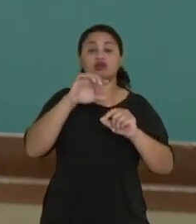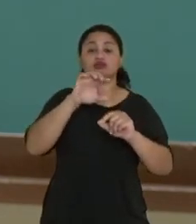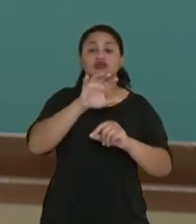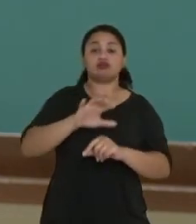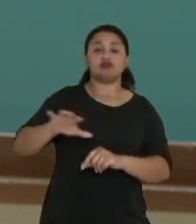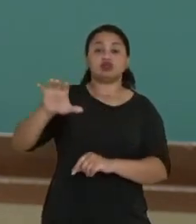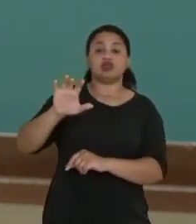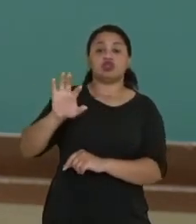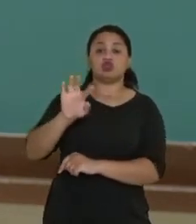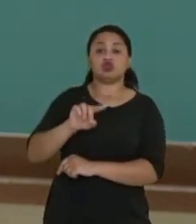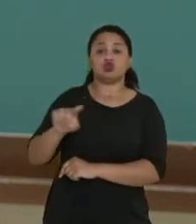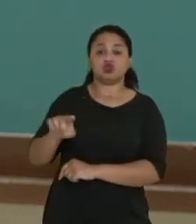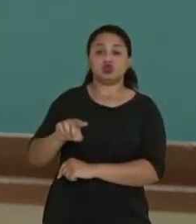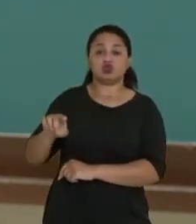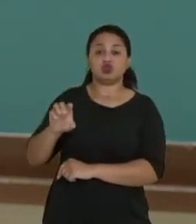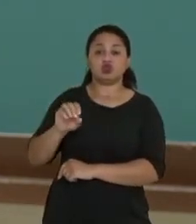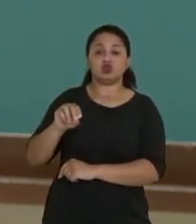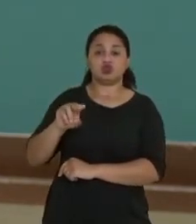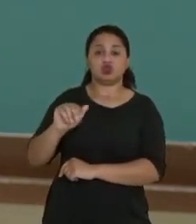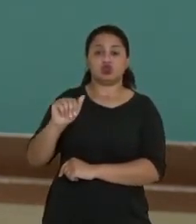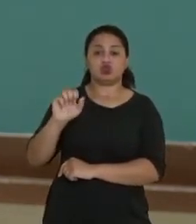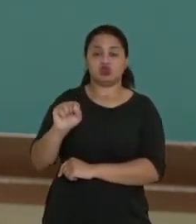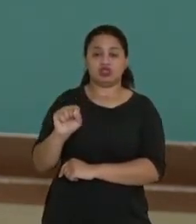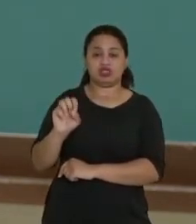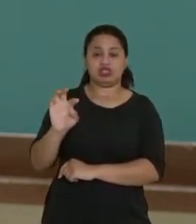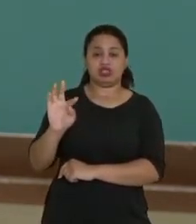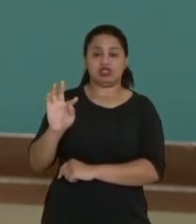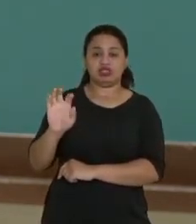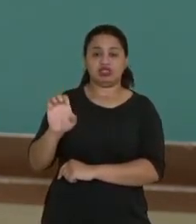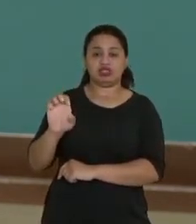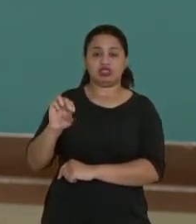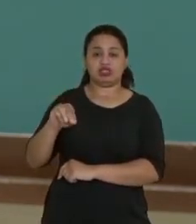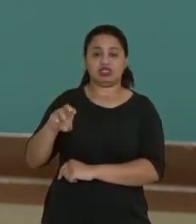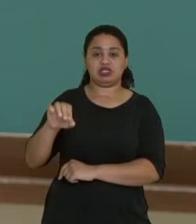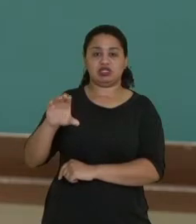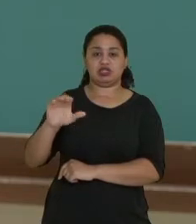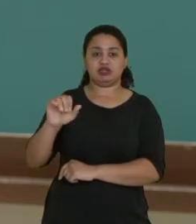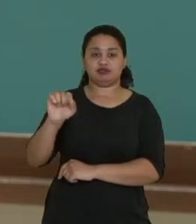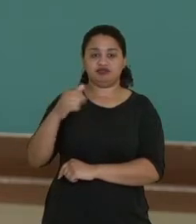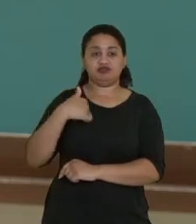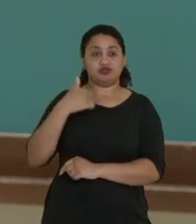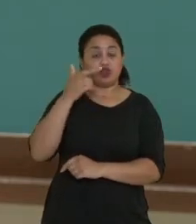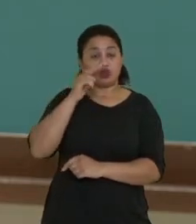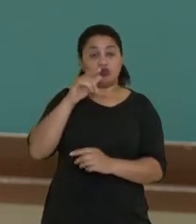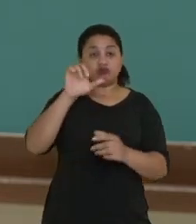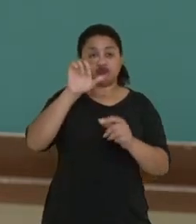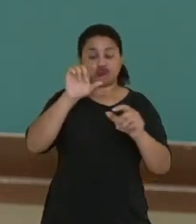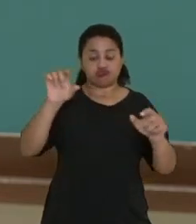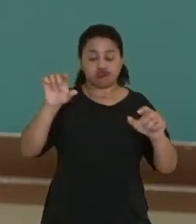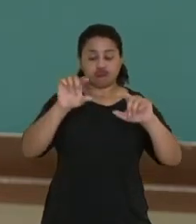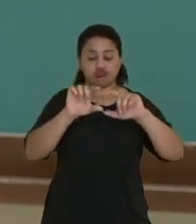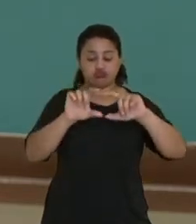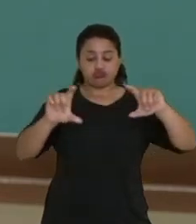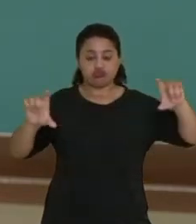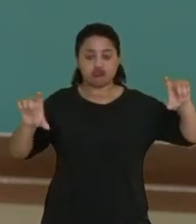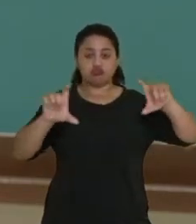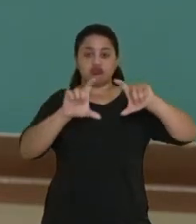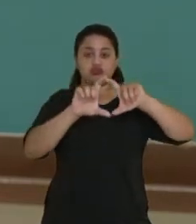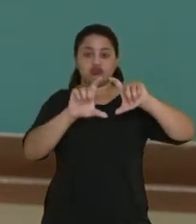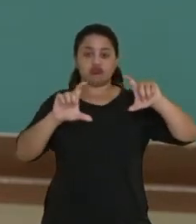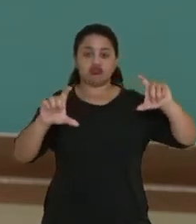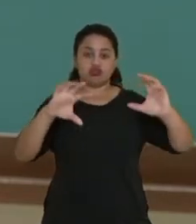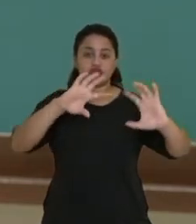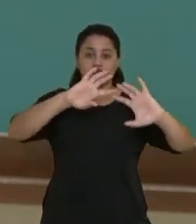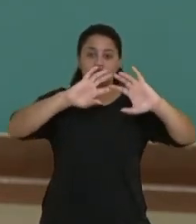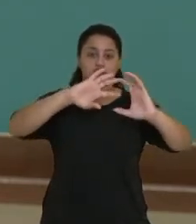zonas térmicas. E aí a gente divide então, do Trópico de Capricórnio até o Trópico de Câncer, nós vamos ter uma área aqui